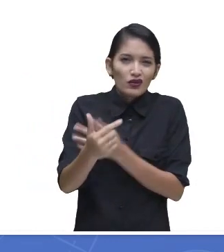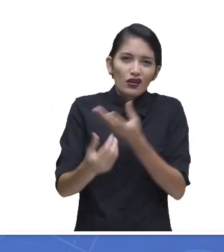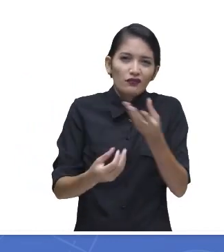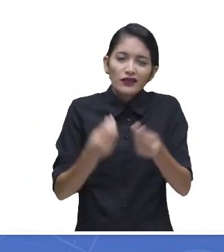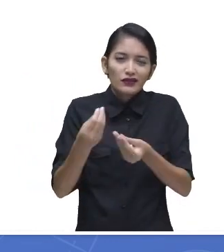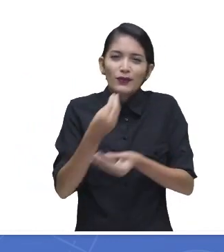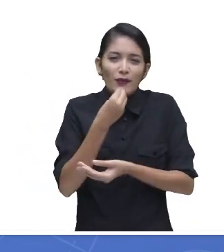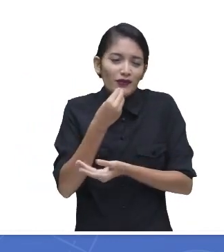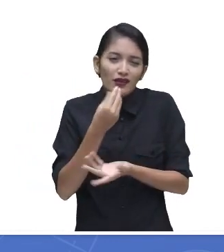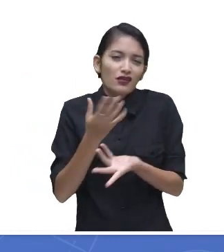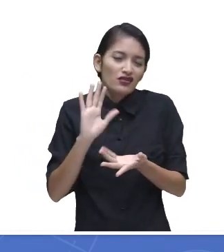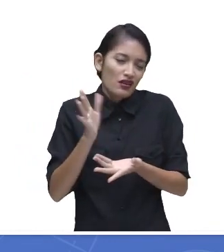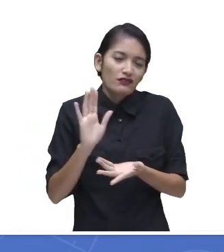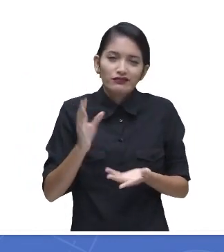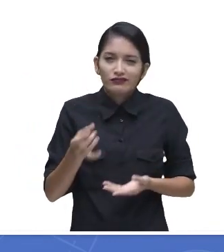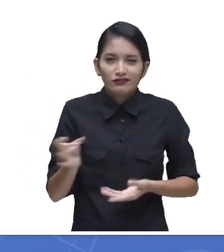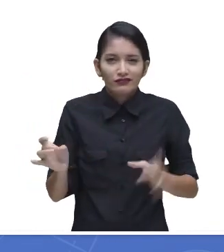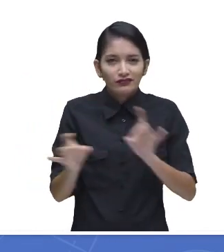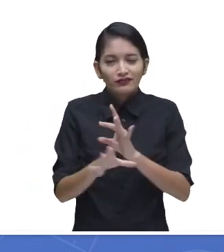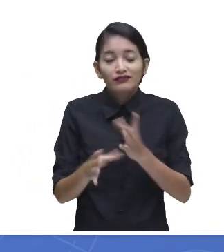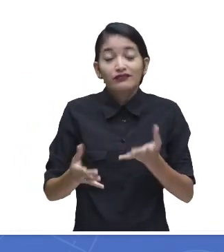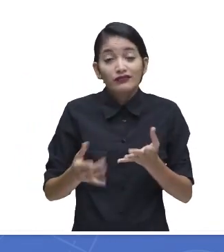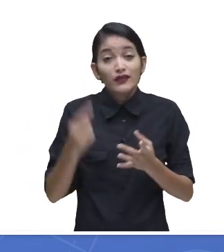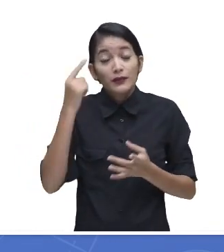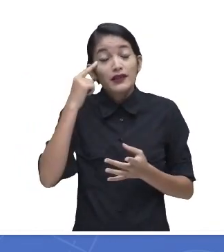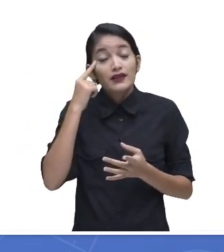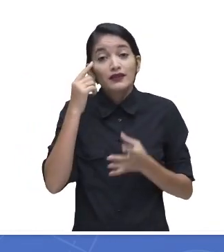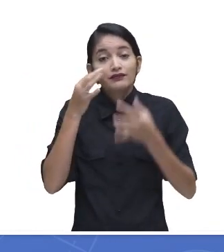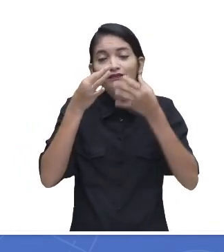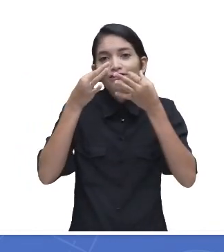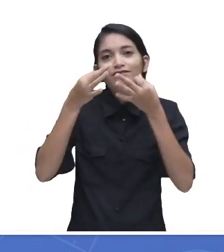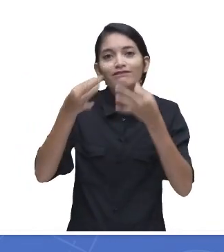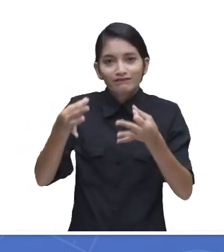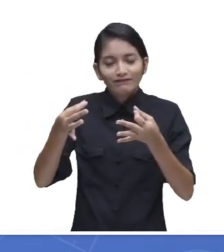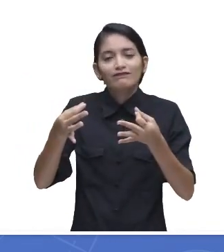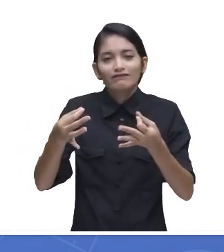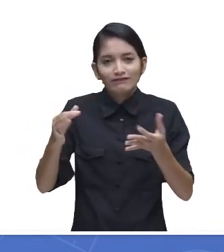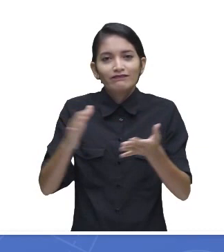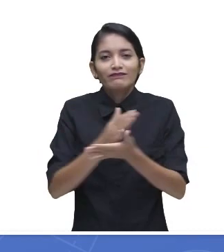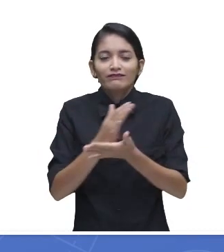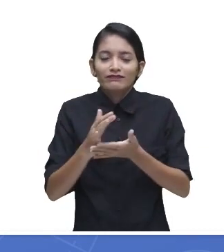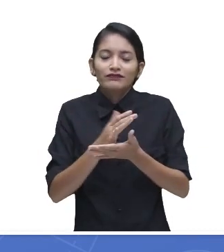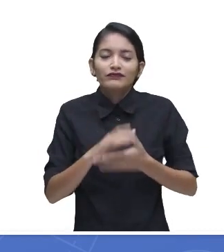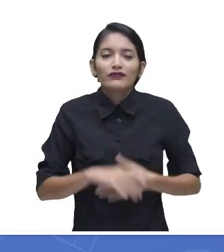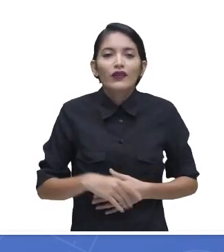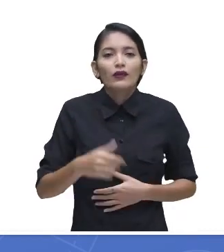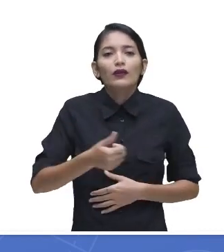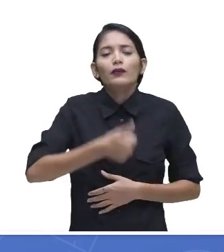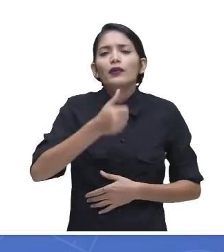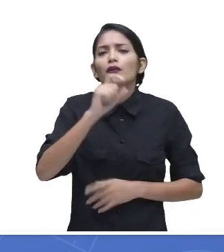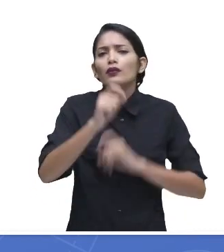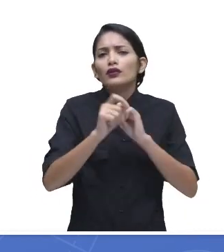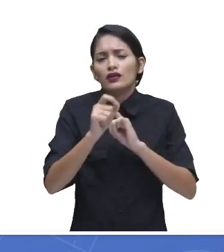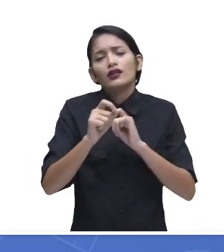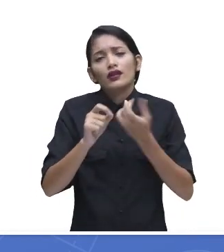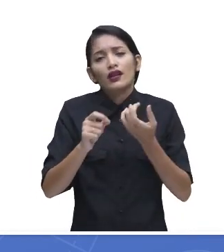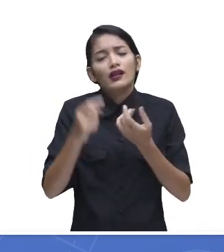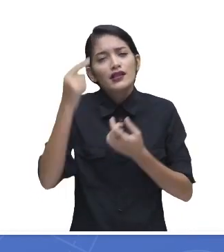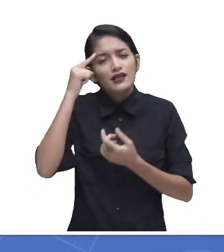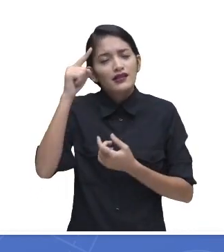hoje? Então, nós temos que estar atentos para essas questões. Então, a primeira questão, ela vem trazer essa ideia para nós, não é